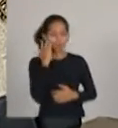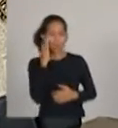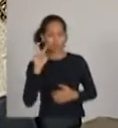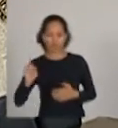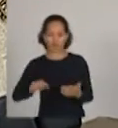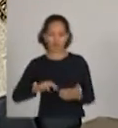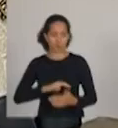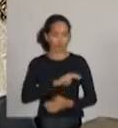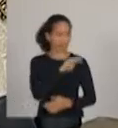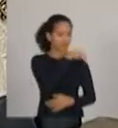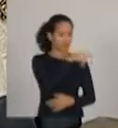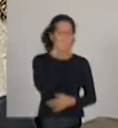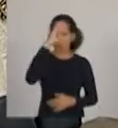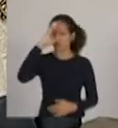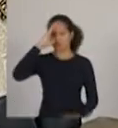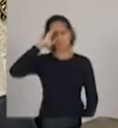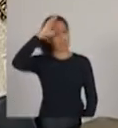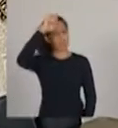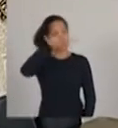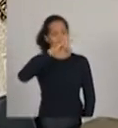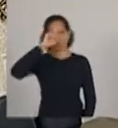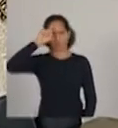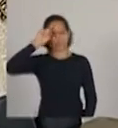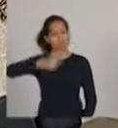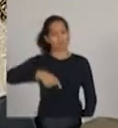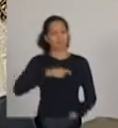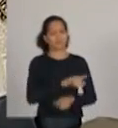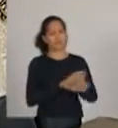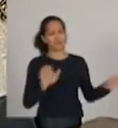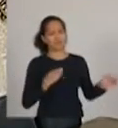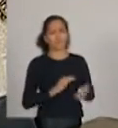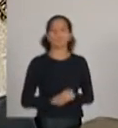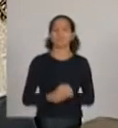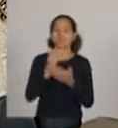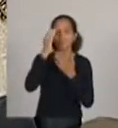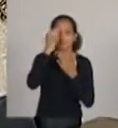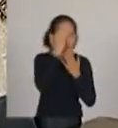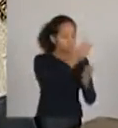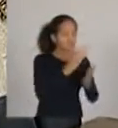O senhor é o capitão, o senhor é o capitão, o senhor é o comando. Obrigado. Obrigado, obrigado, senhor.